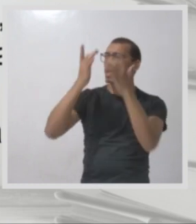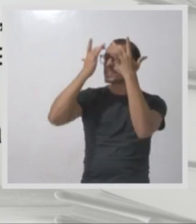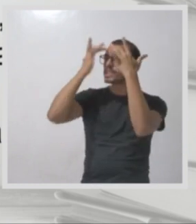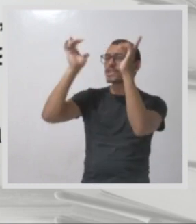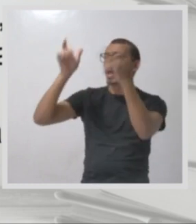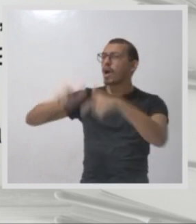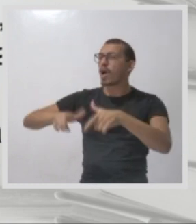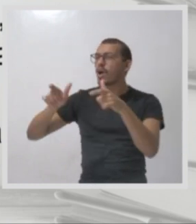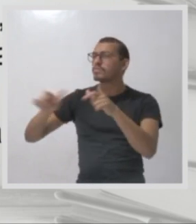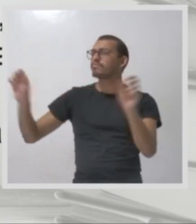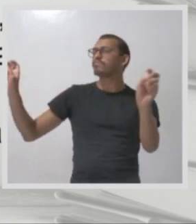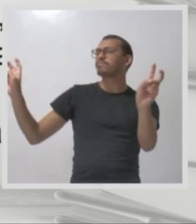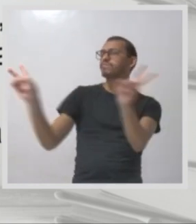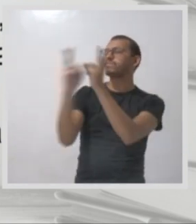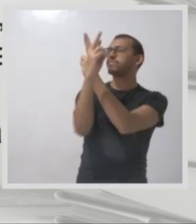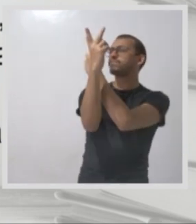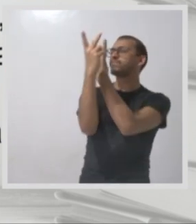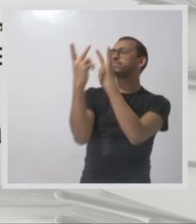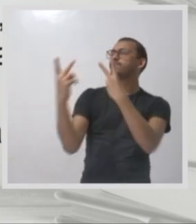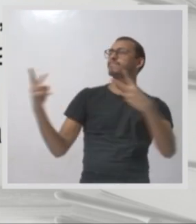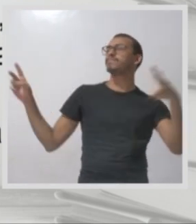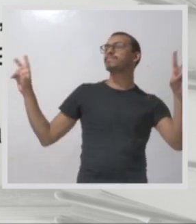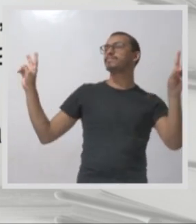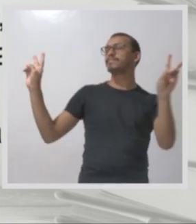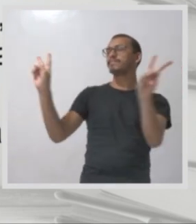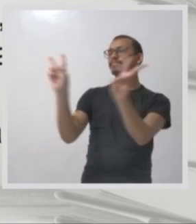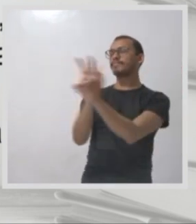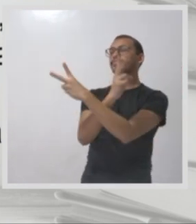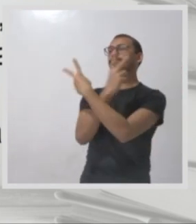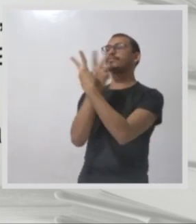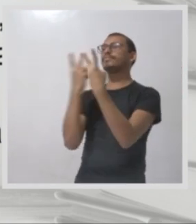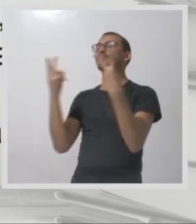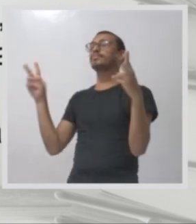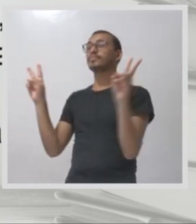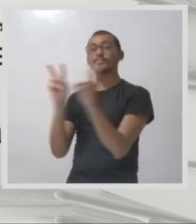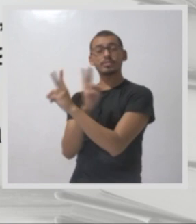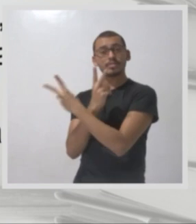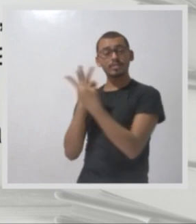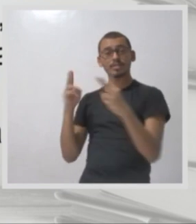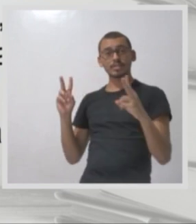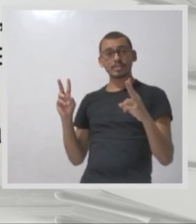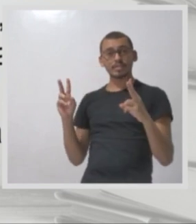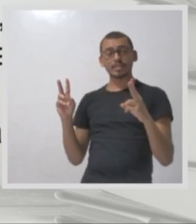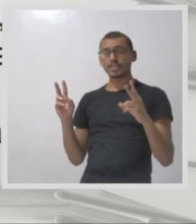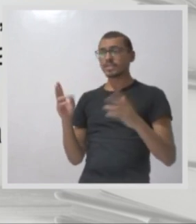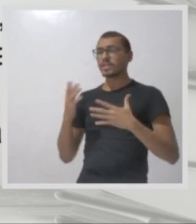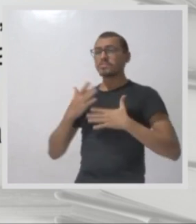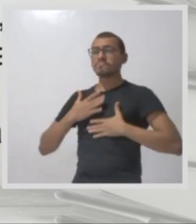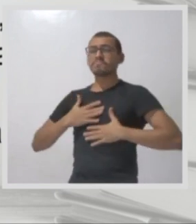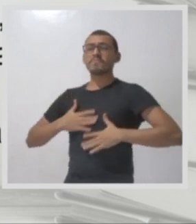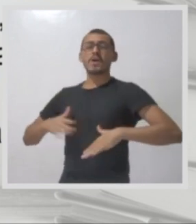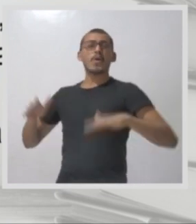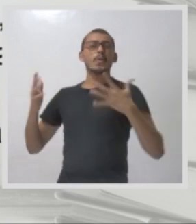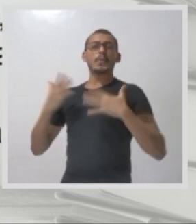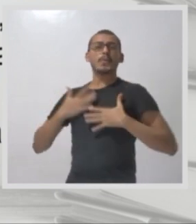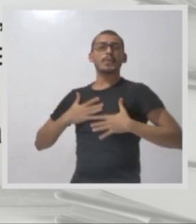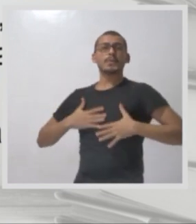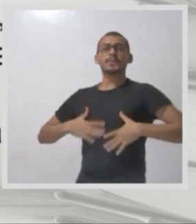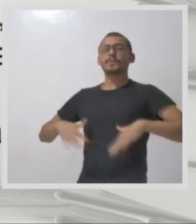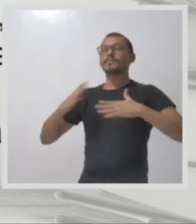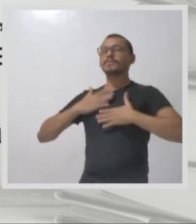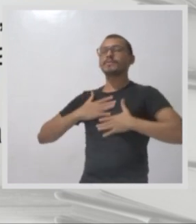Vem valsando, vem brincando, vem valsando, vem brincando, sem vontade de ventar. Vem